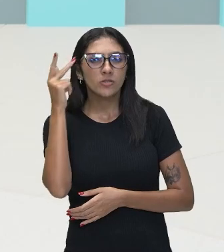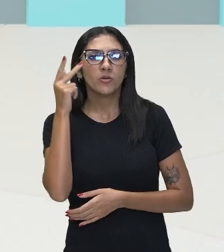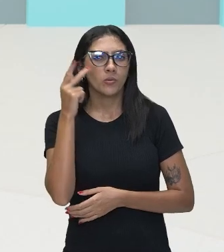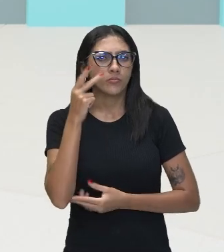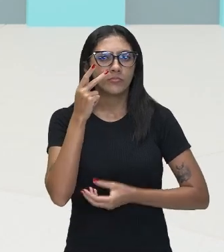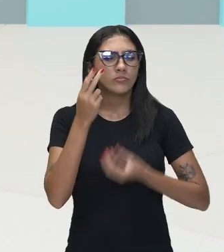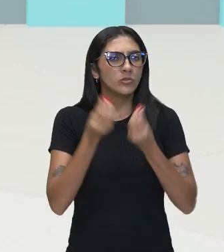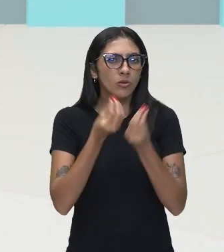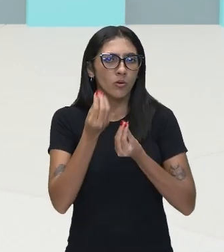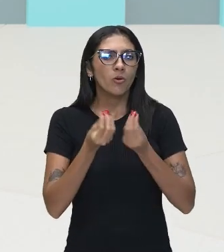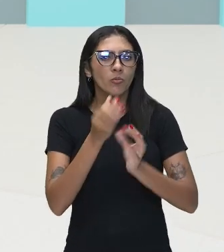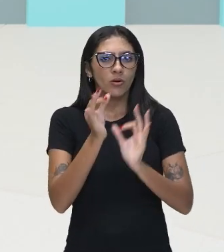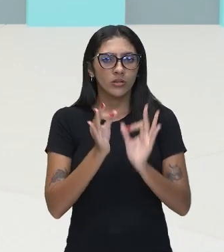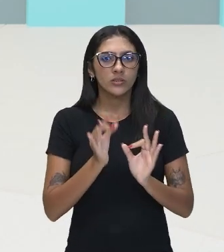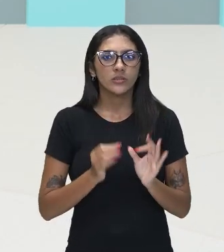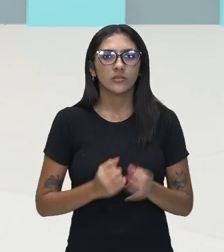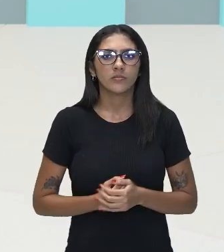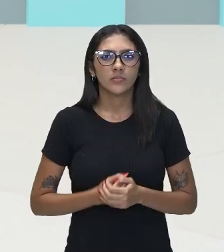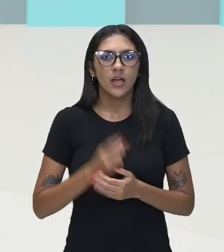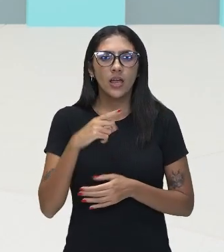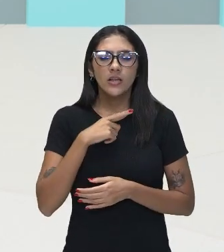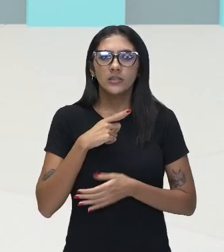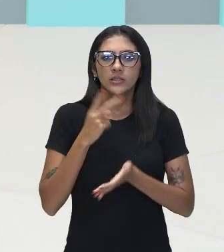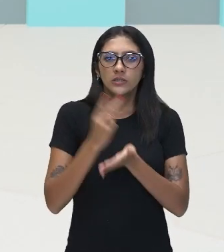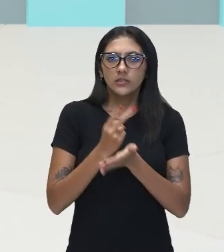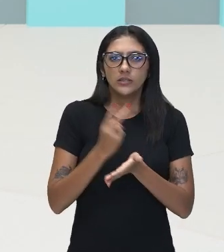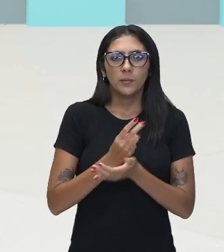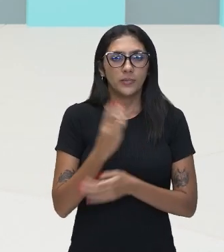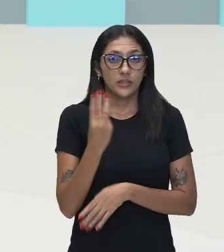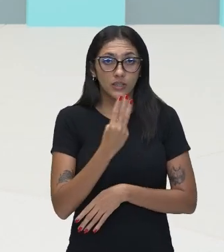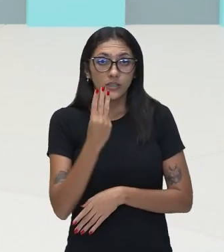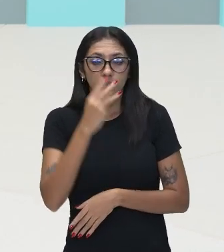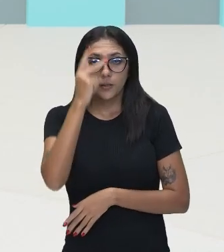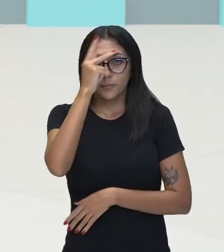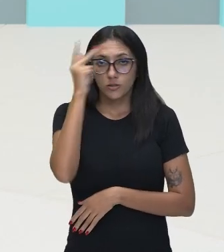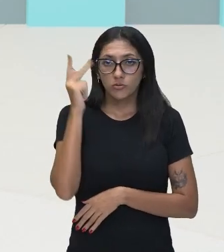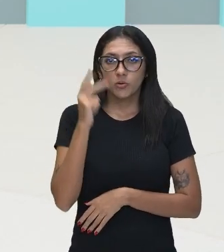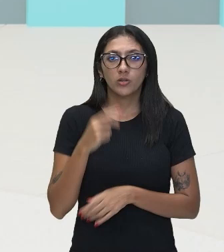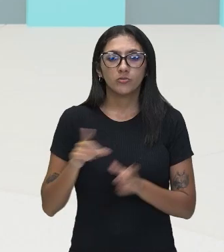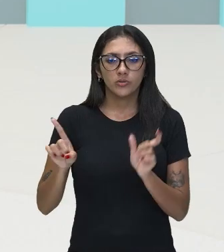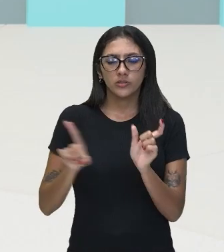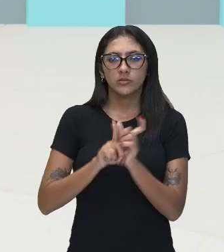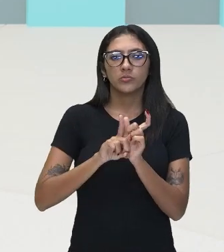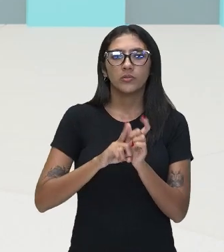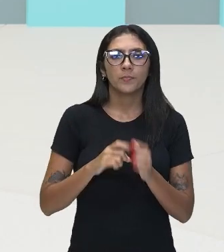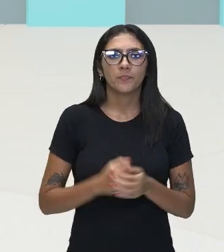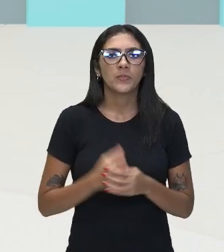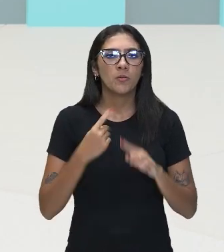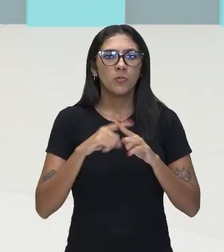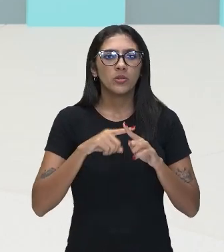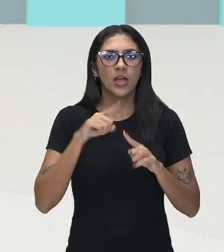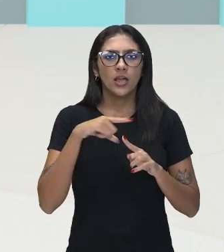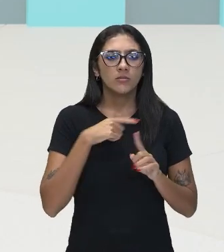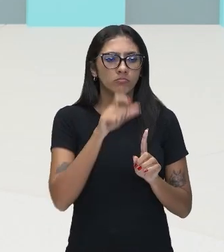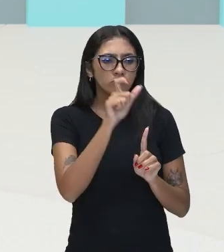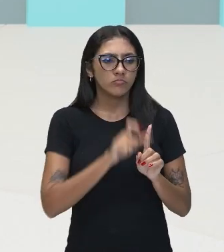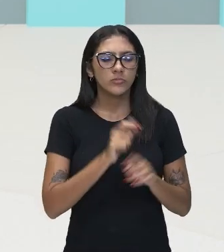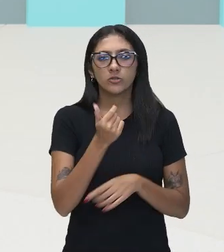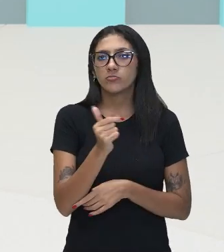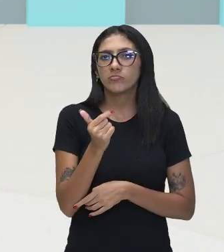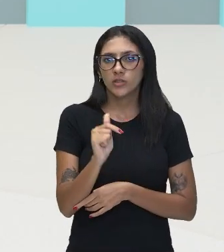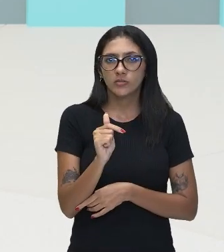verbo? O verbo fica sempre na terceira pessoa do singular. Por quê? Porque é uma oração sem sujeito, sujeito